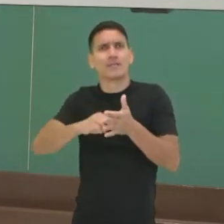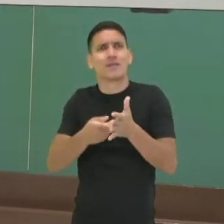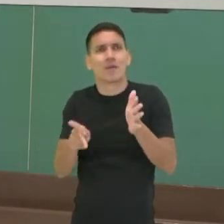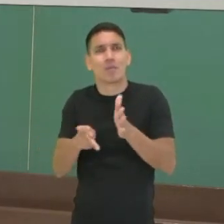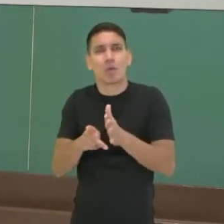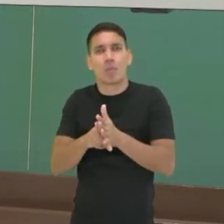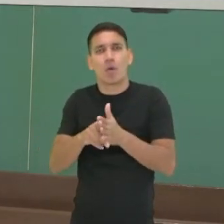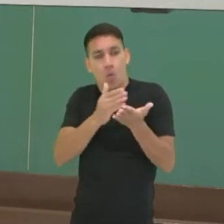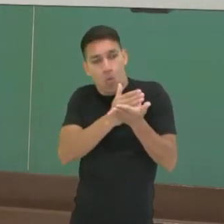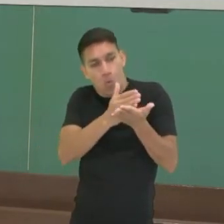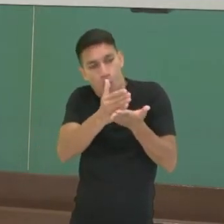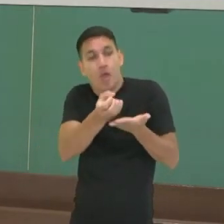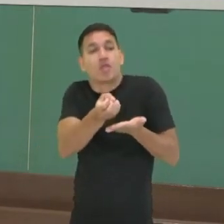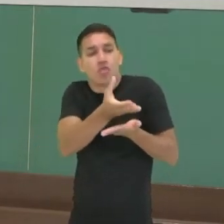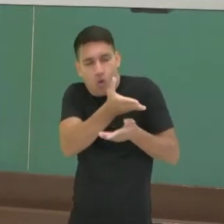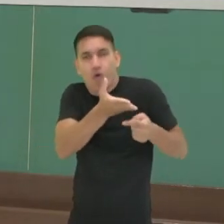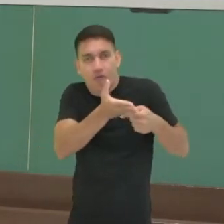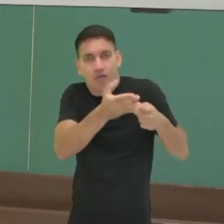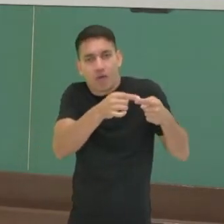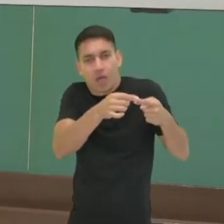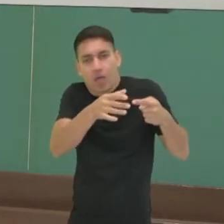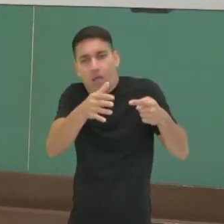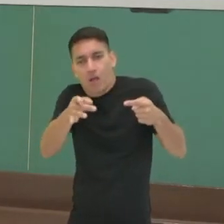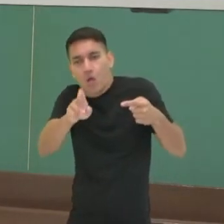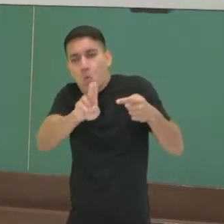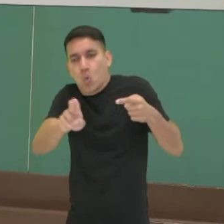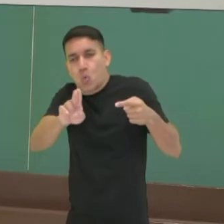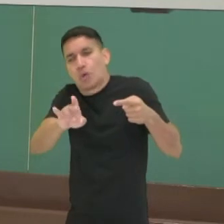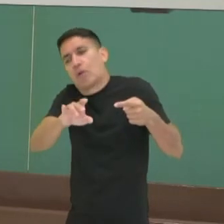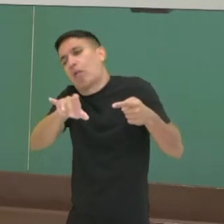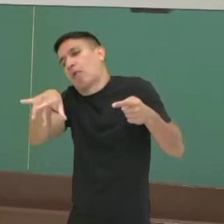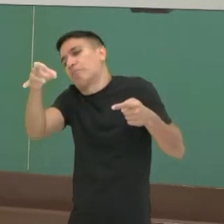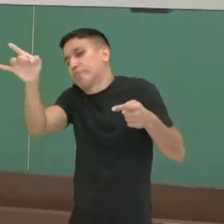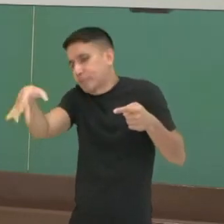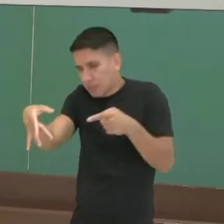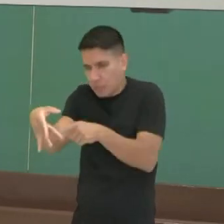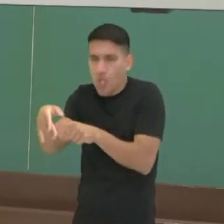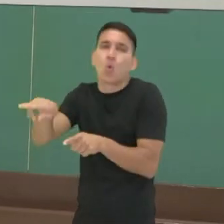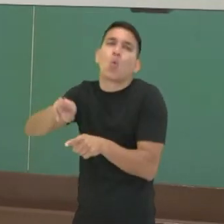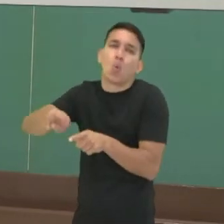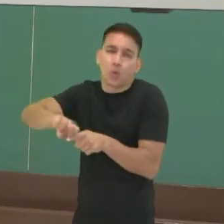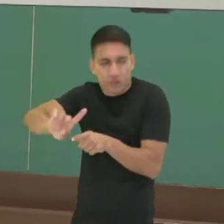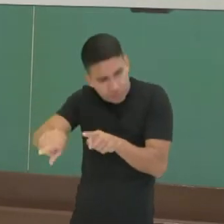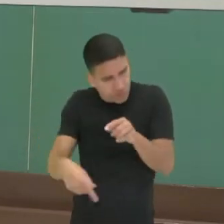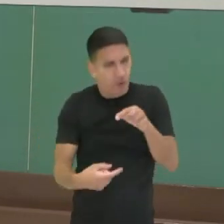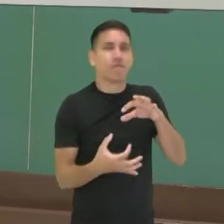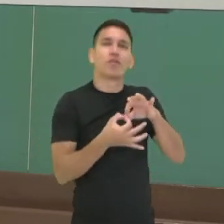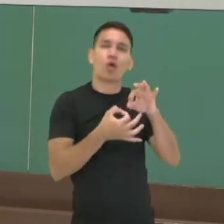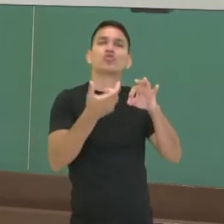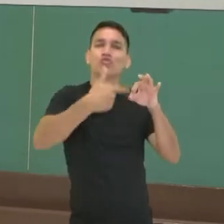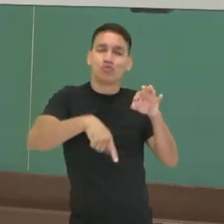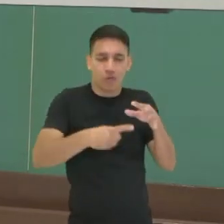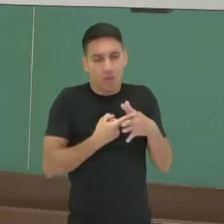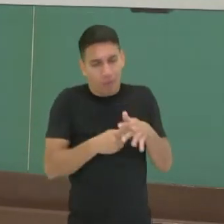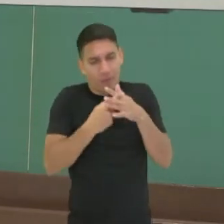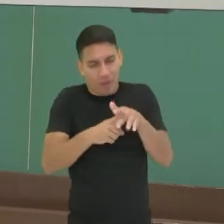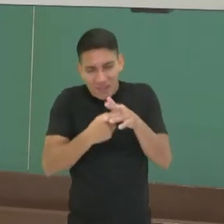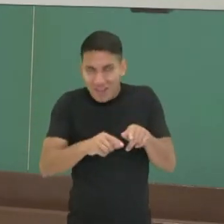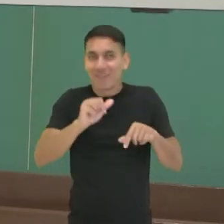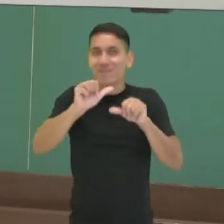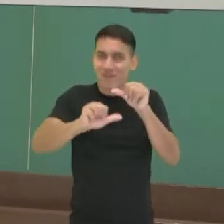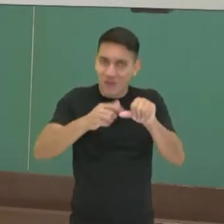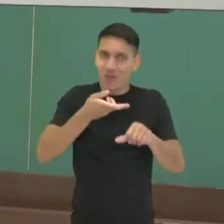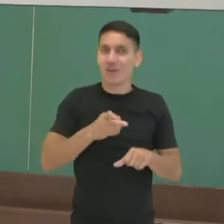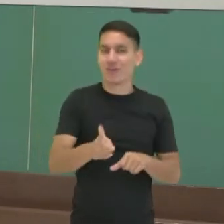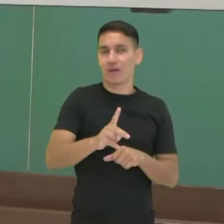coisa que começa nova, fica usada e retorna como nova para ser usada. Ela está girando. Esse